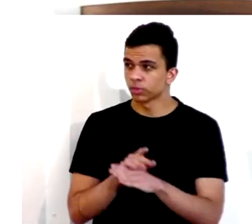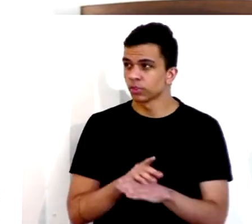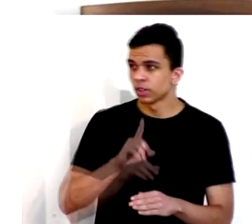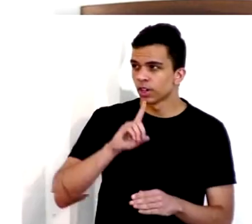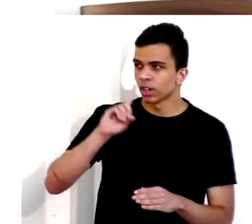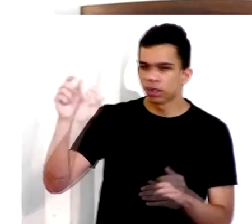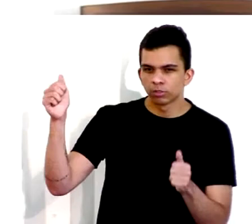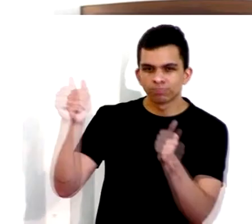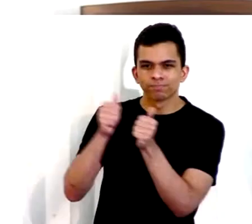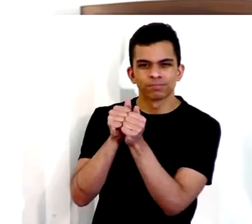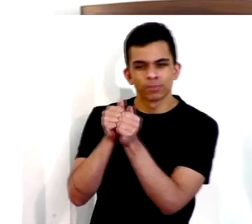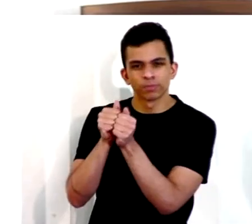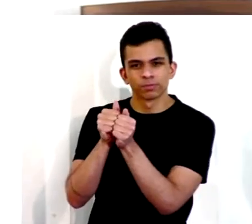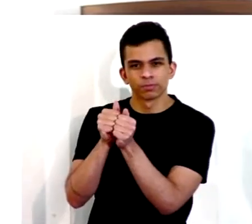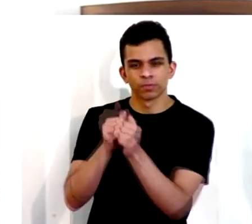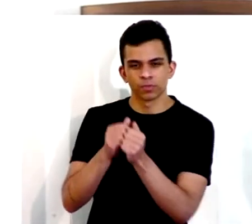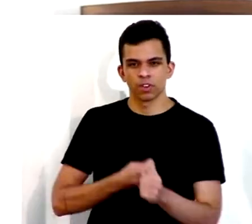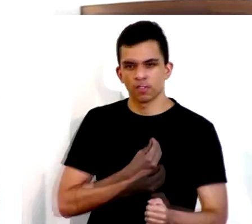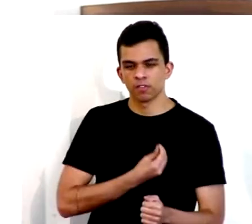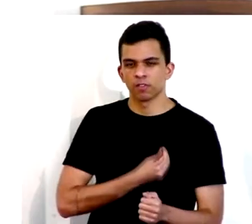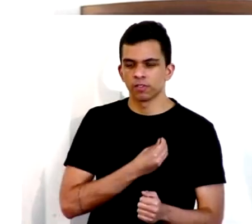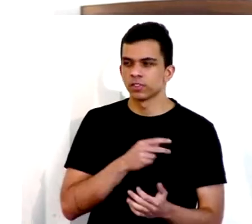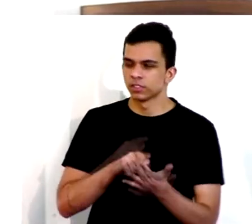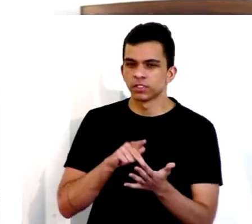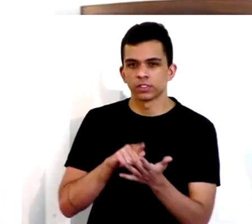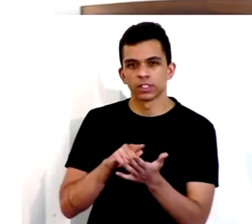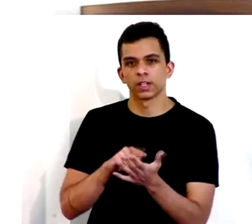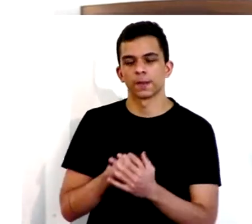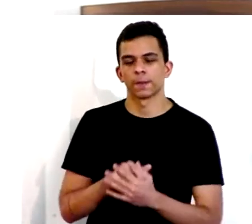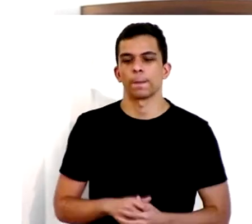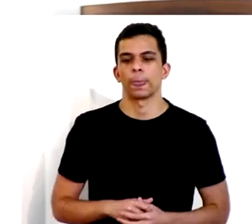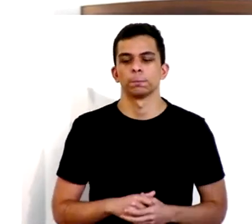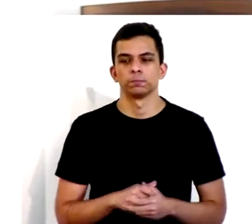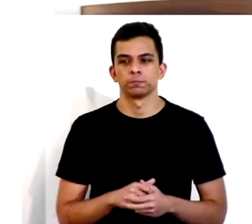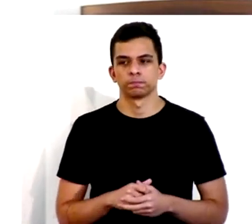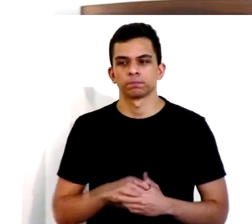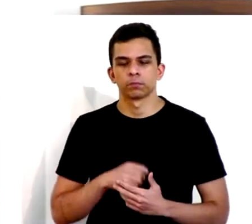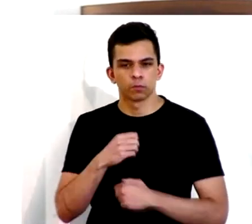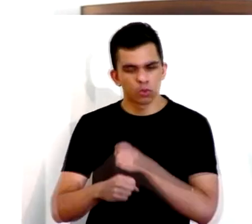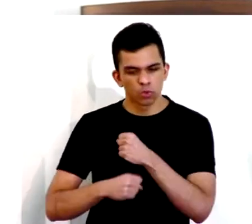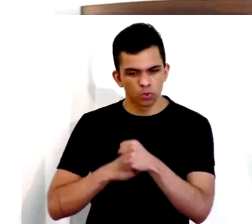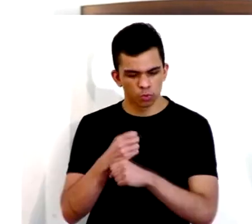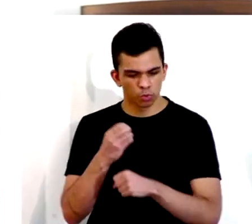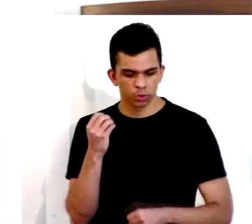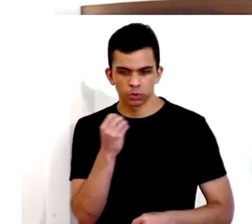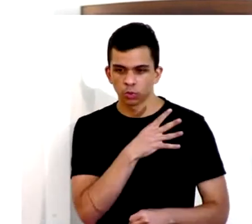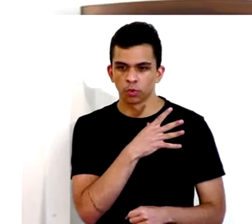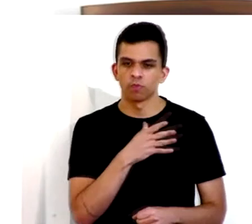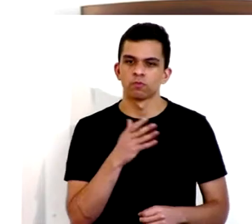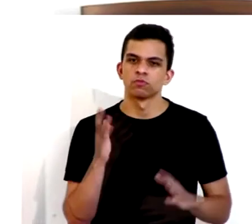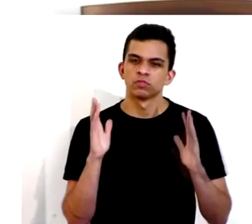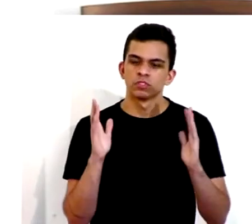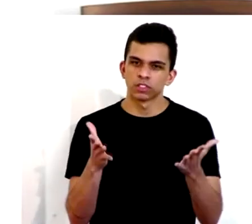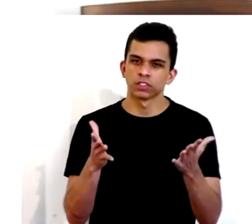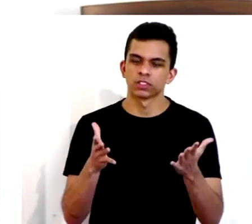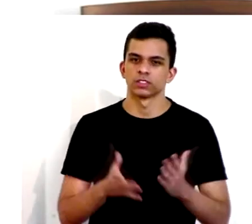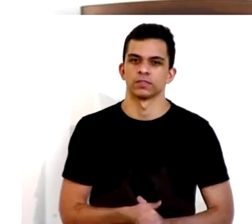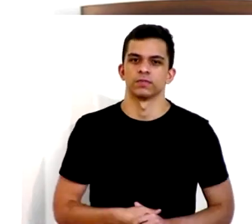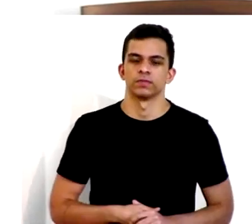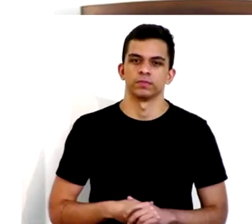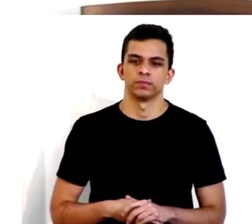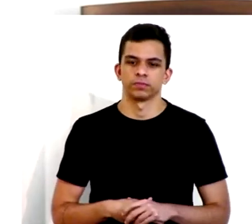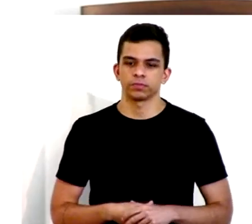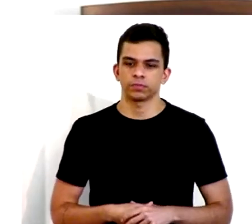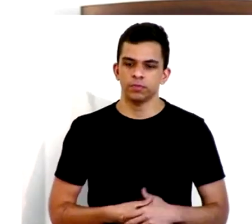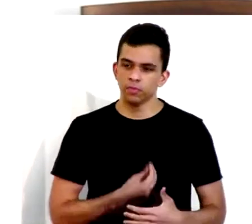mude. Já. Espere começar um novo ano? Já. Porque a vida cristã